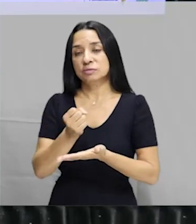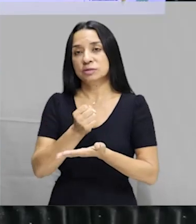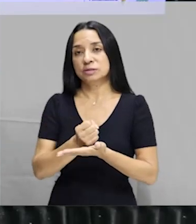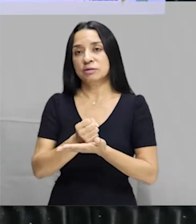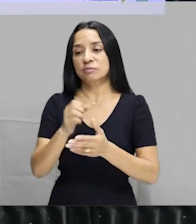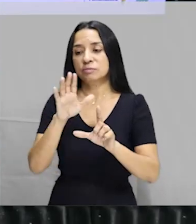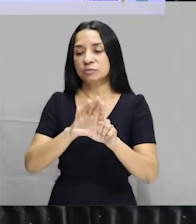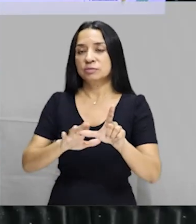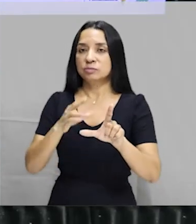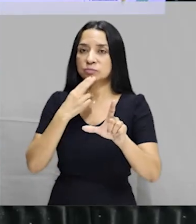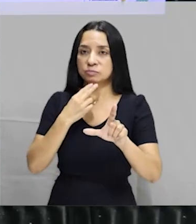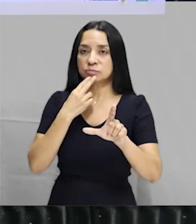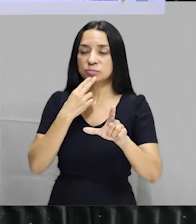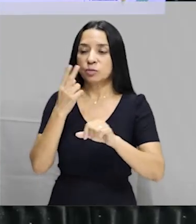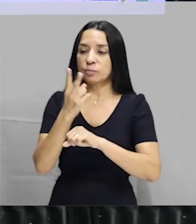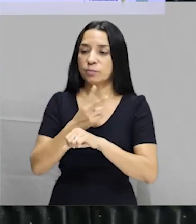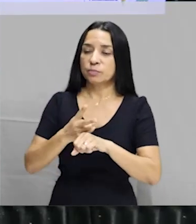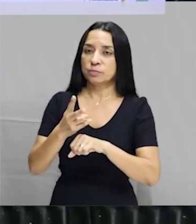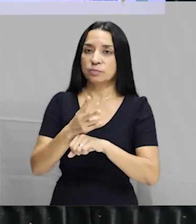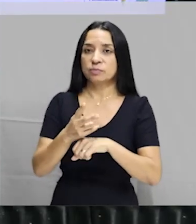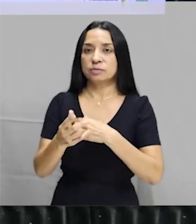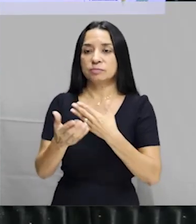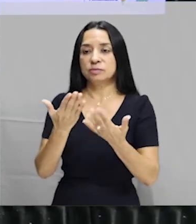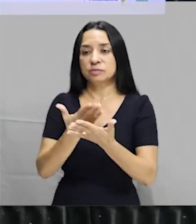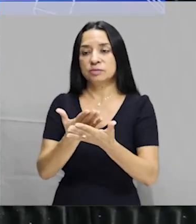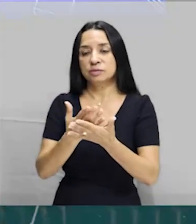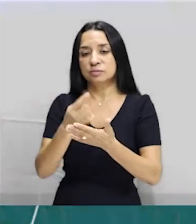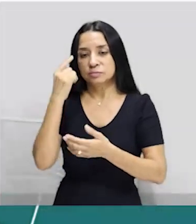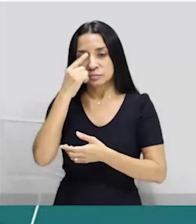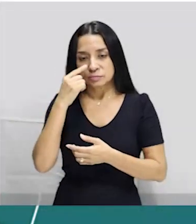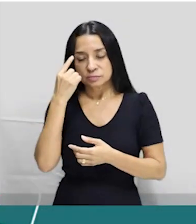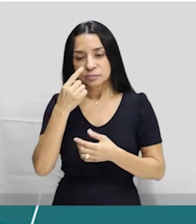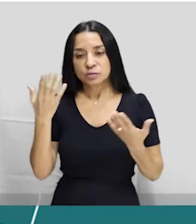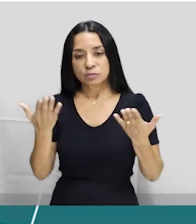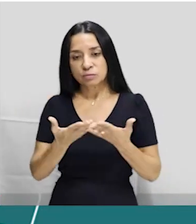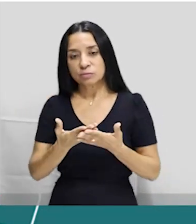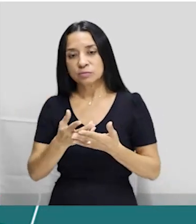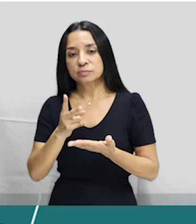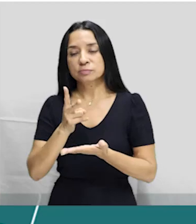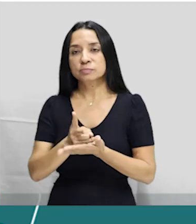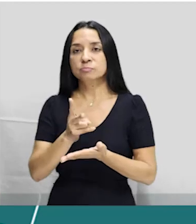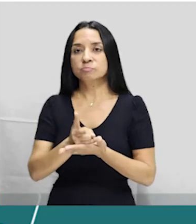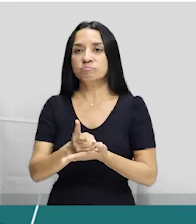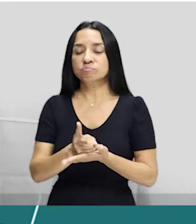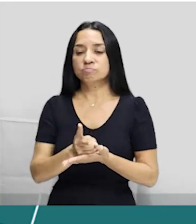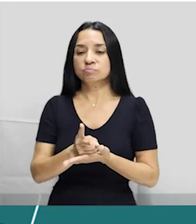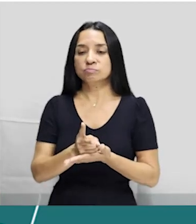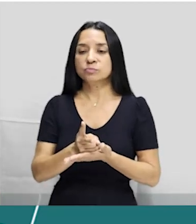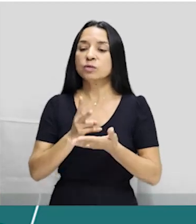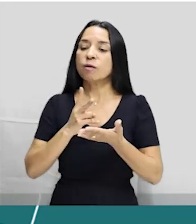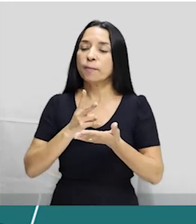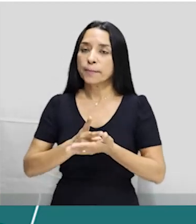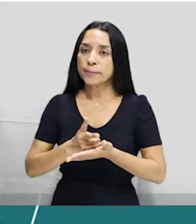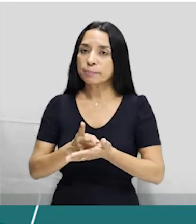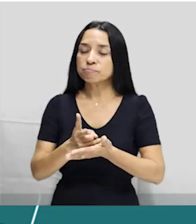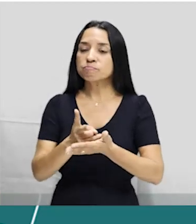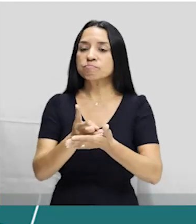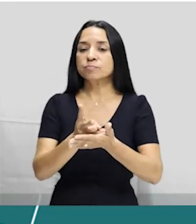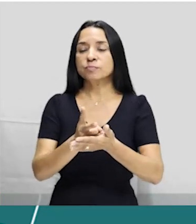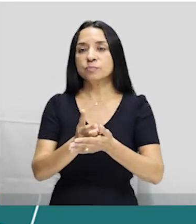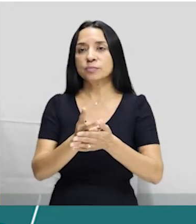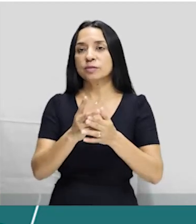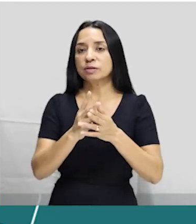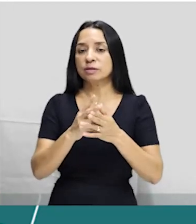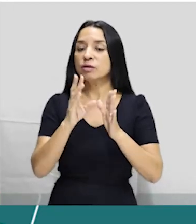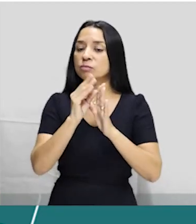plataforma Gonçalves Dias, é só procurar lá as aulas de espanhol. Hoje nós vamos continuar, né? Vamos dar continuidade ao